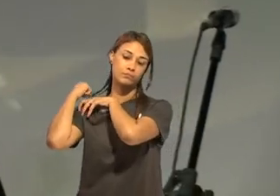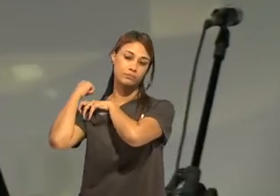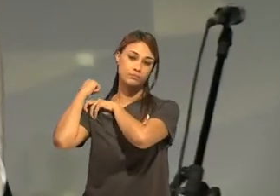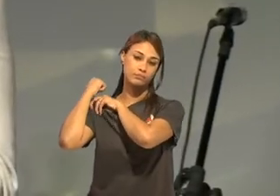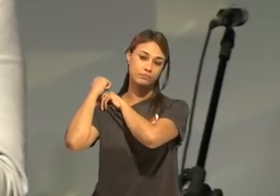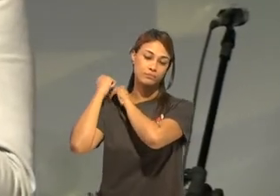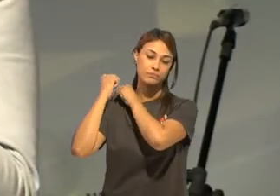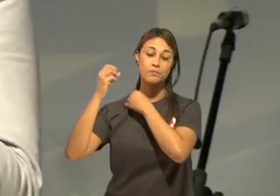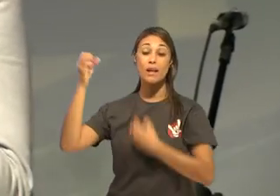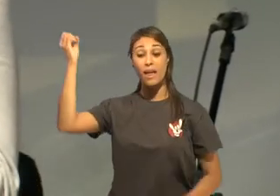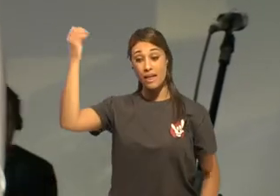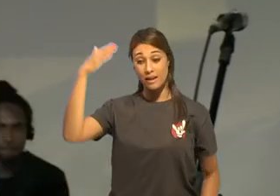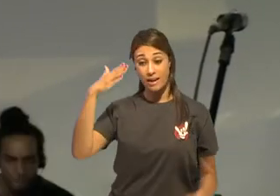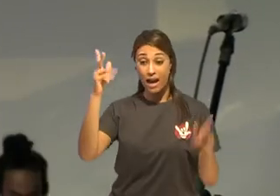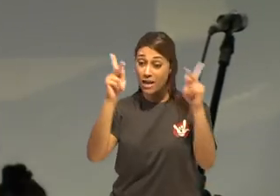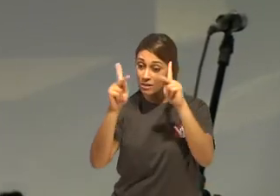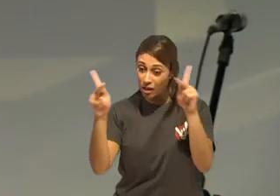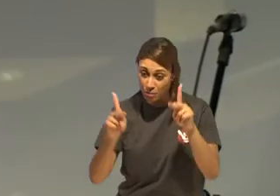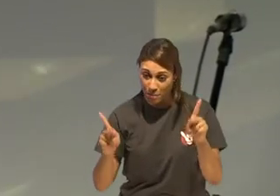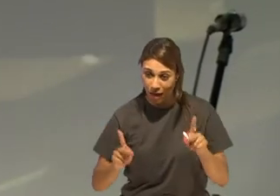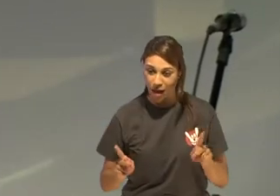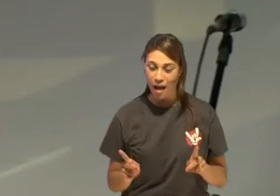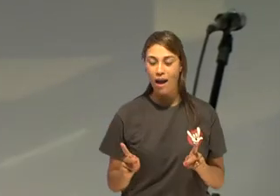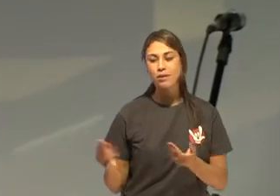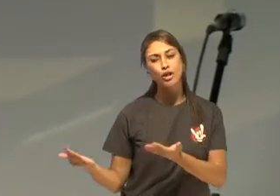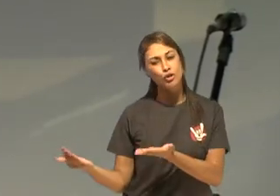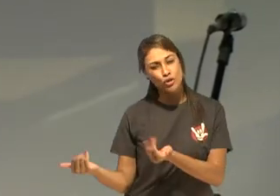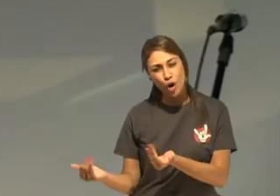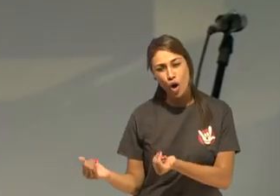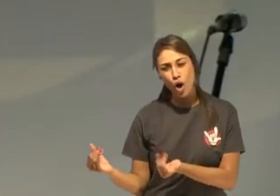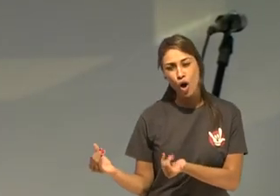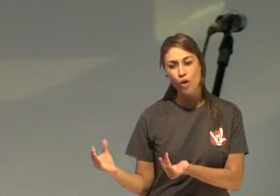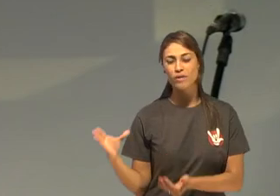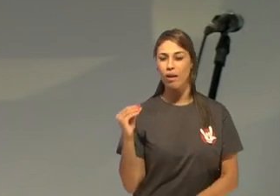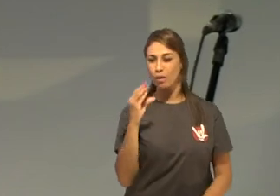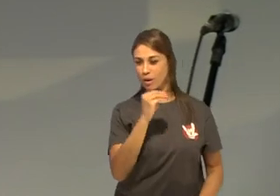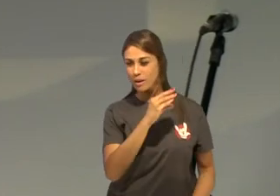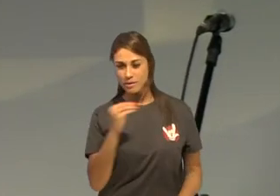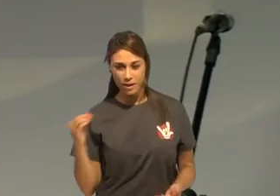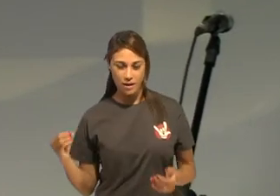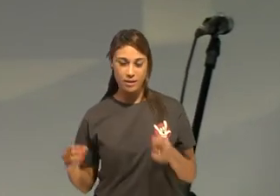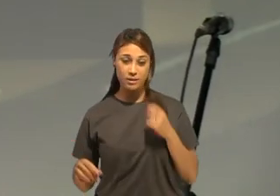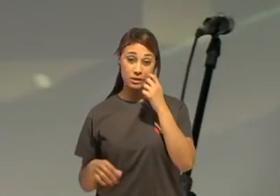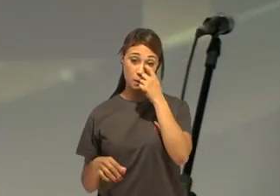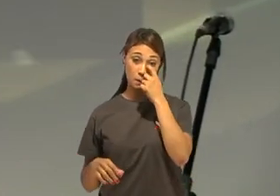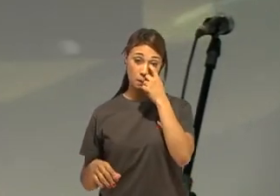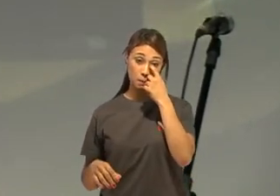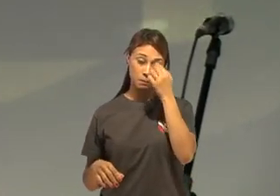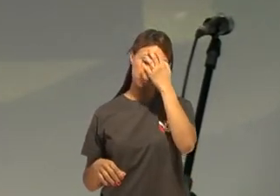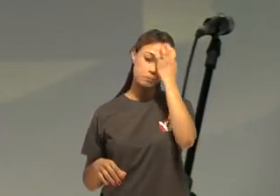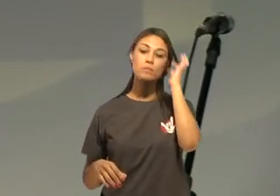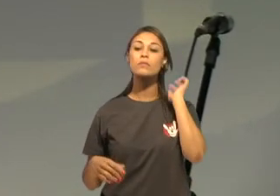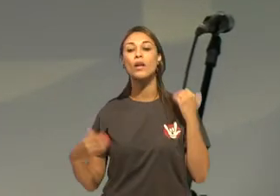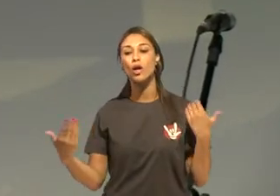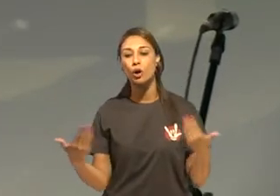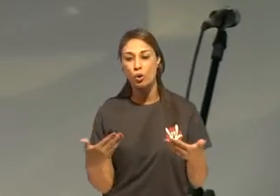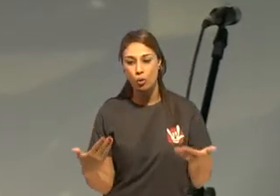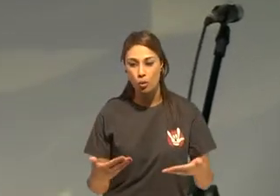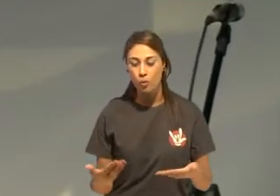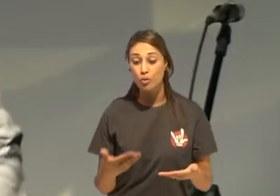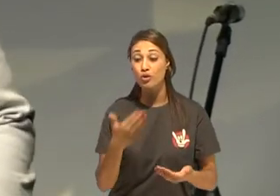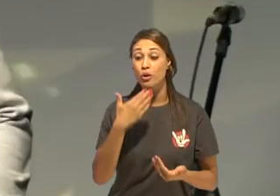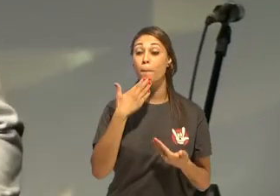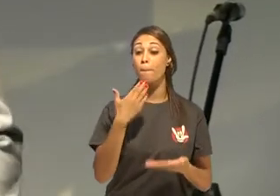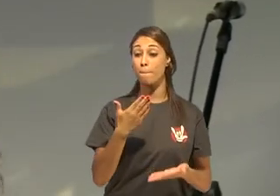Graça e paz, meus irmãos, jovens, adolescentes. Hoje o Rick pediu para eu estar compartilhando uma palavra com